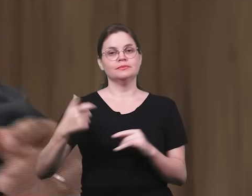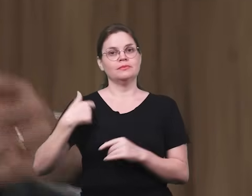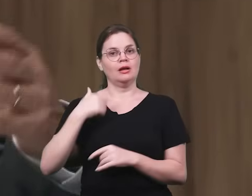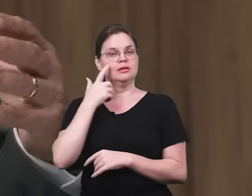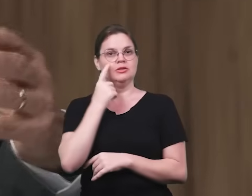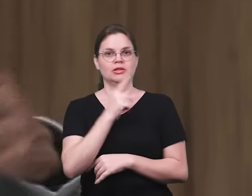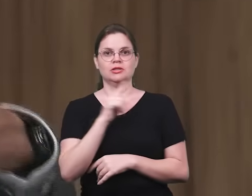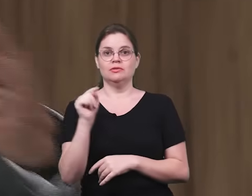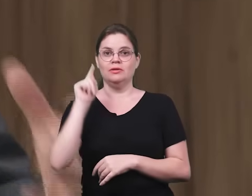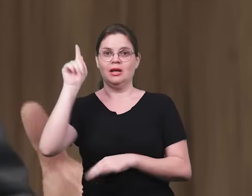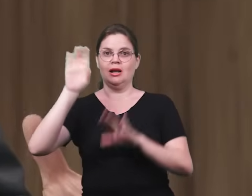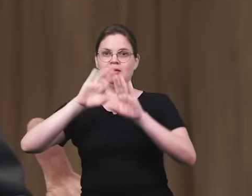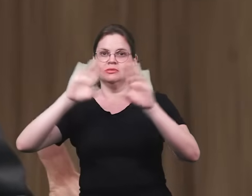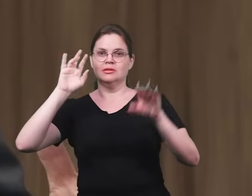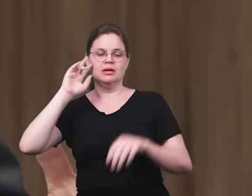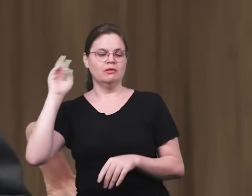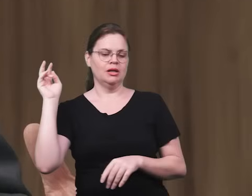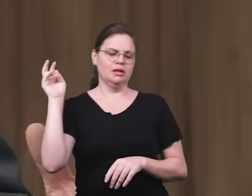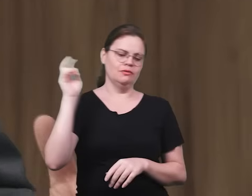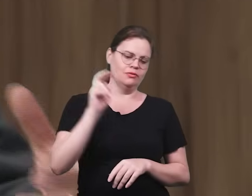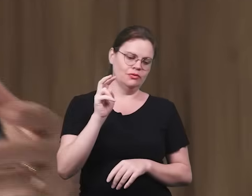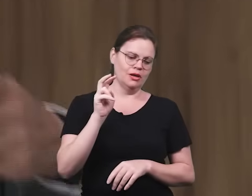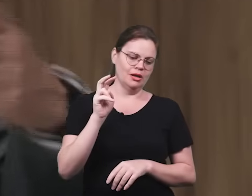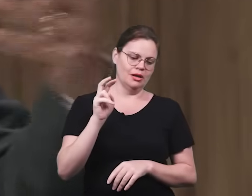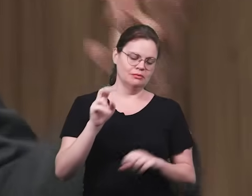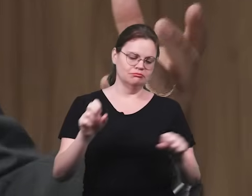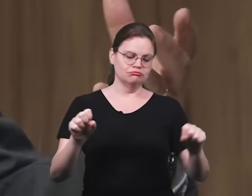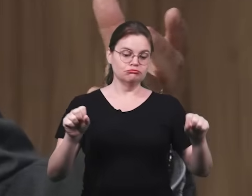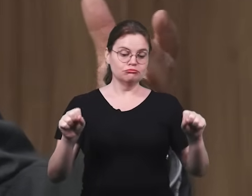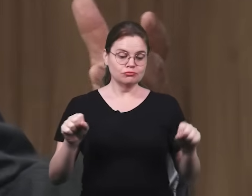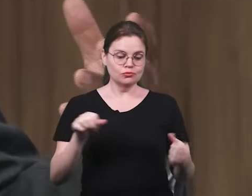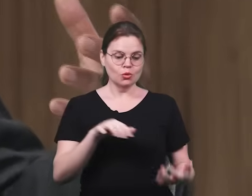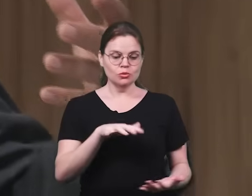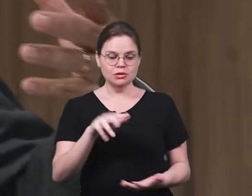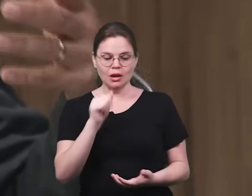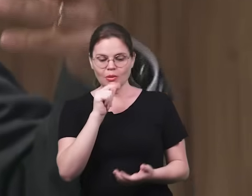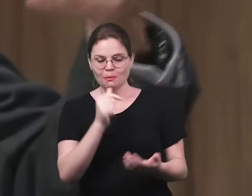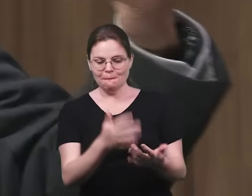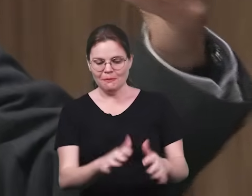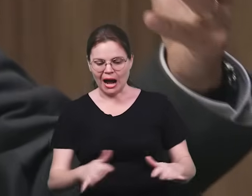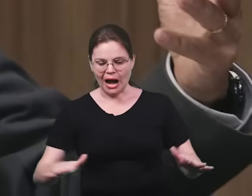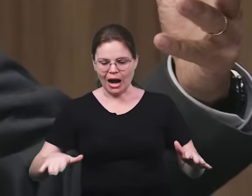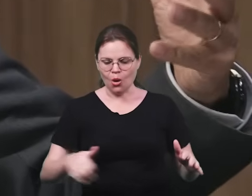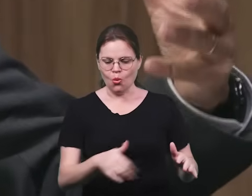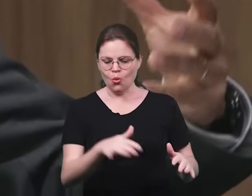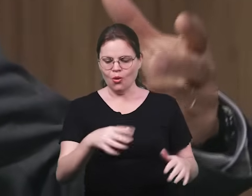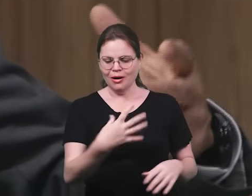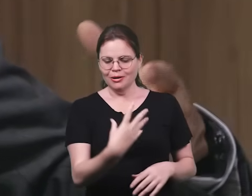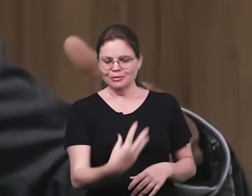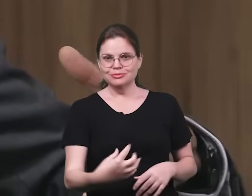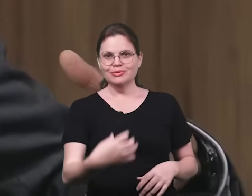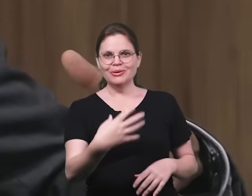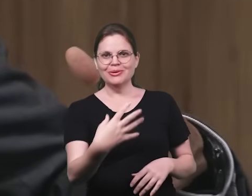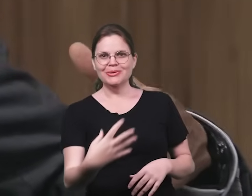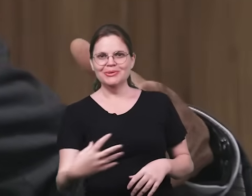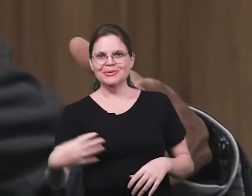da sua morada eterna, ele contempla os mares